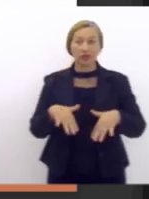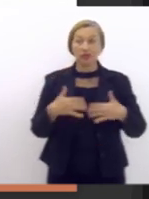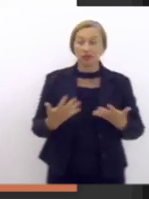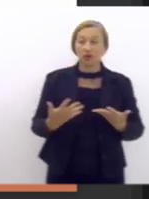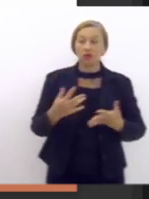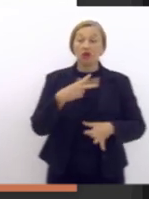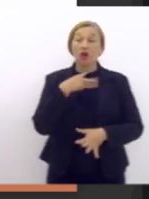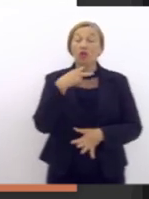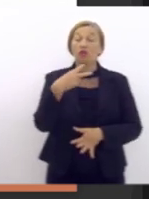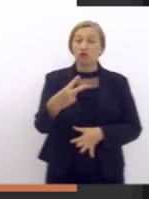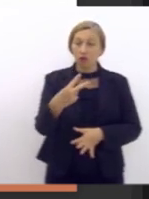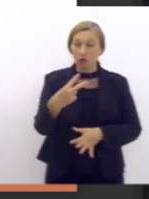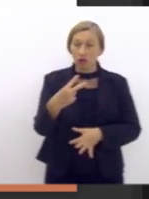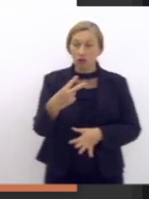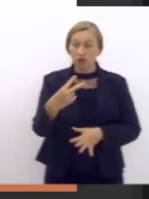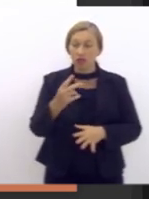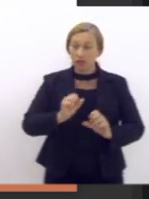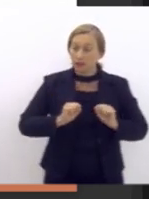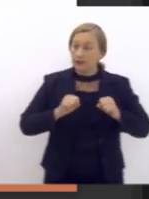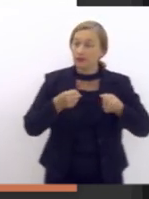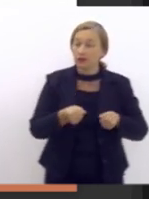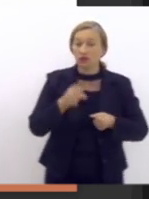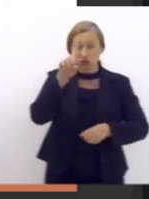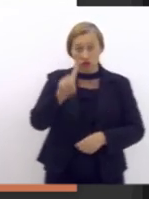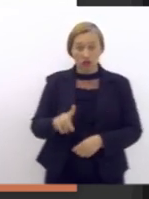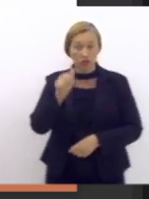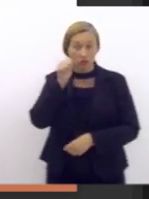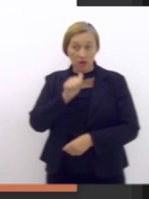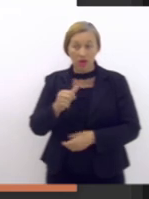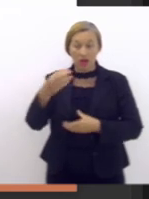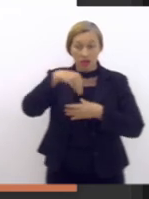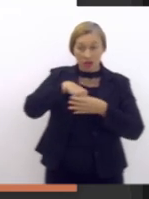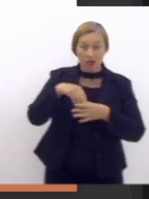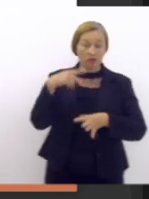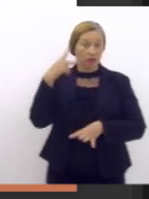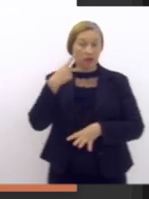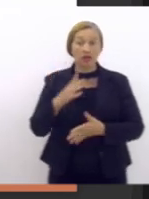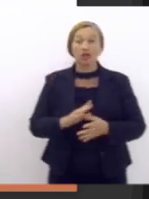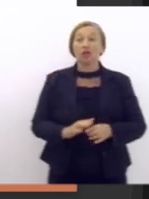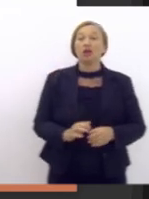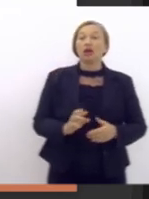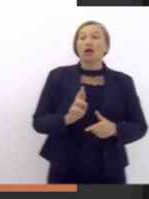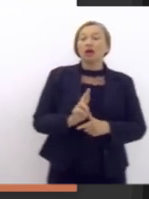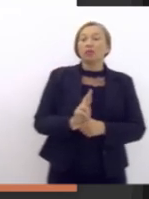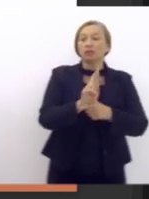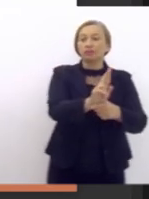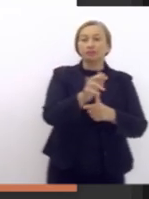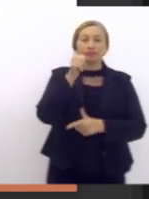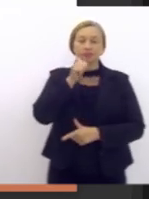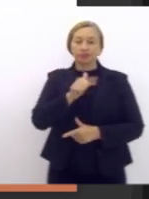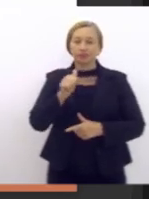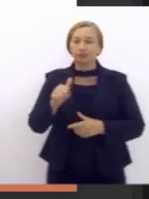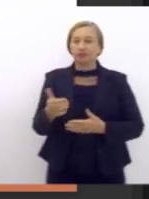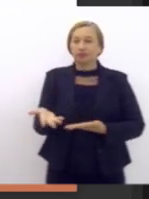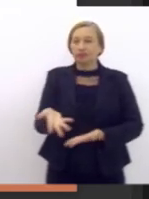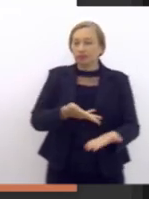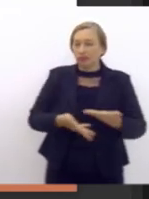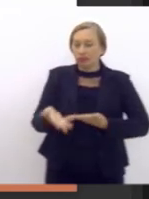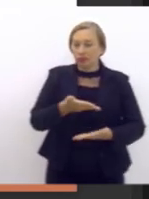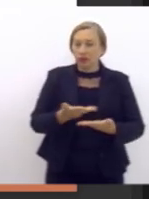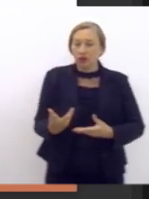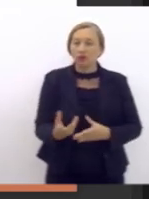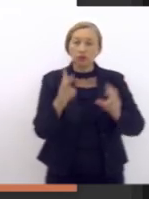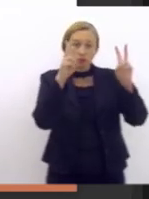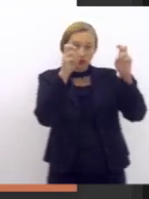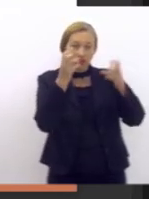uma voz em defesa dos direitos das mulheres dentro do parlamento. A Procuradora da Mulher, ela interage com temas que ocorrem dentro